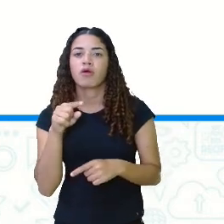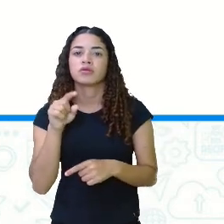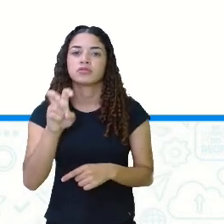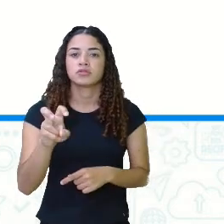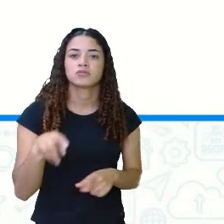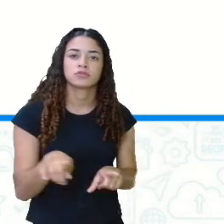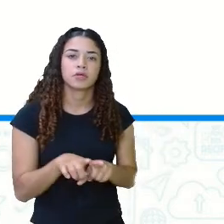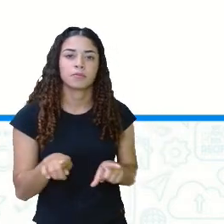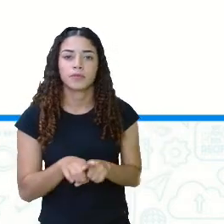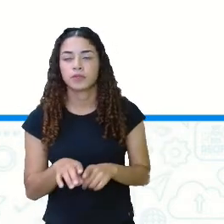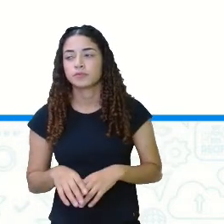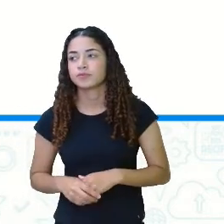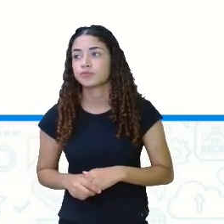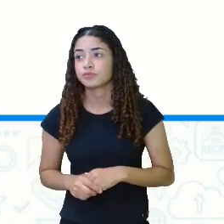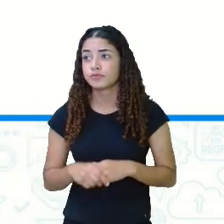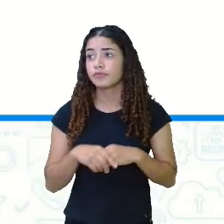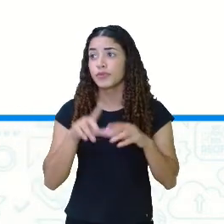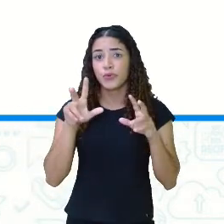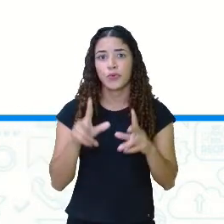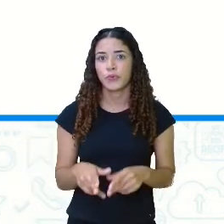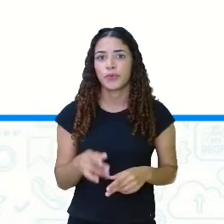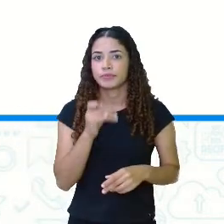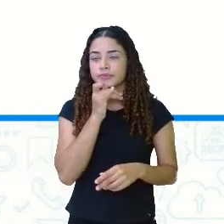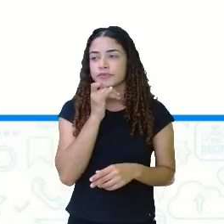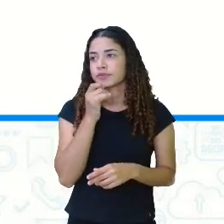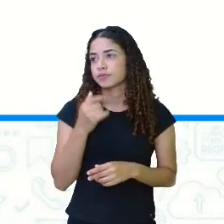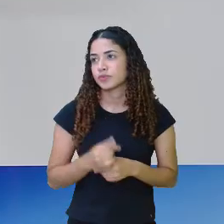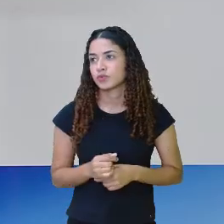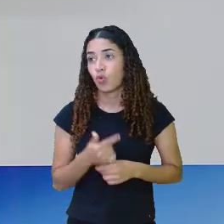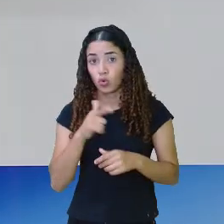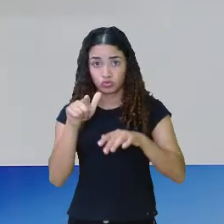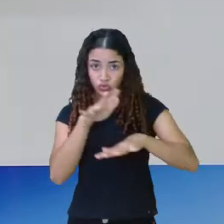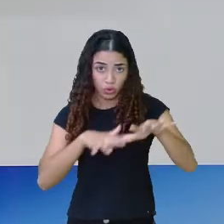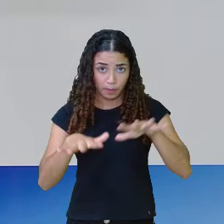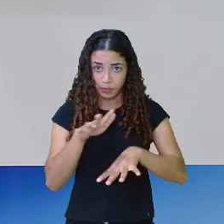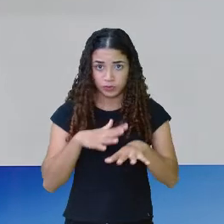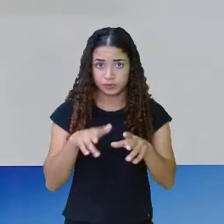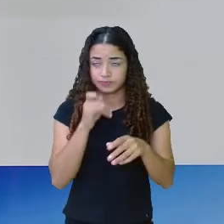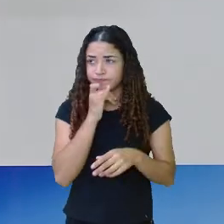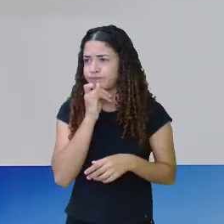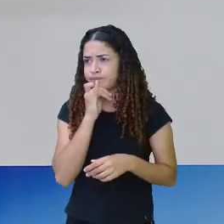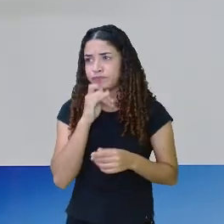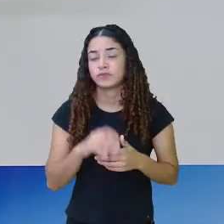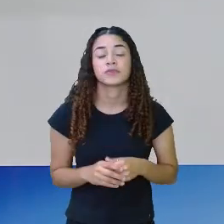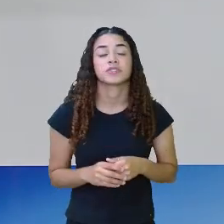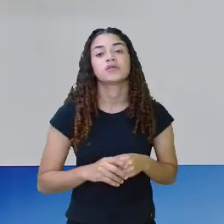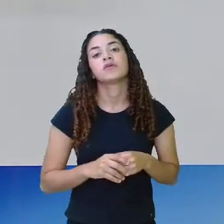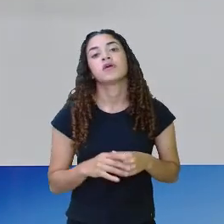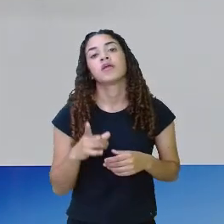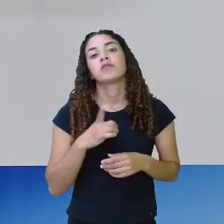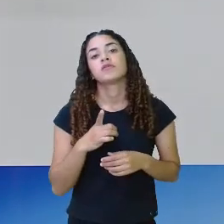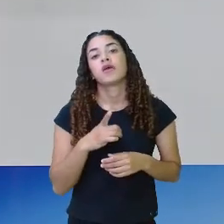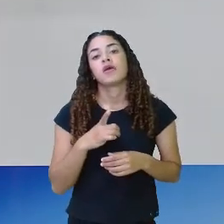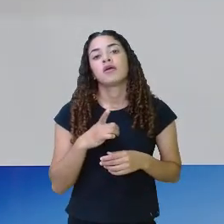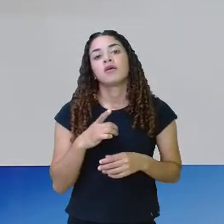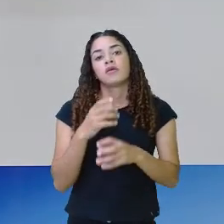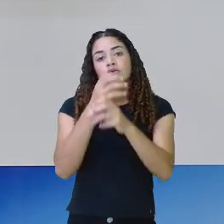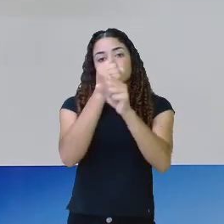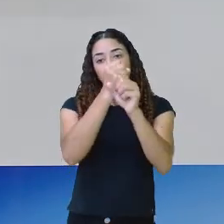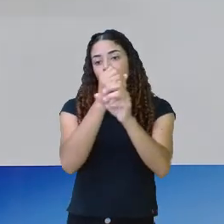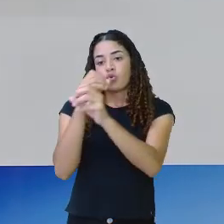5 também. Assim como eu tenho aqui outro dominozinho das igualdades, ó. Eu tenho operações